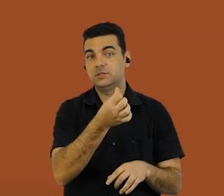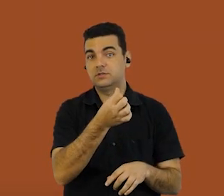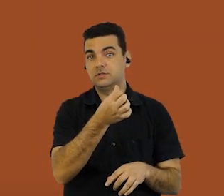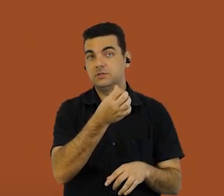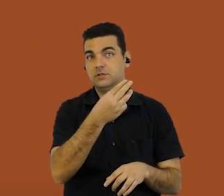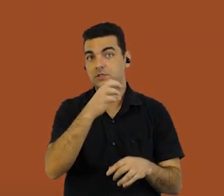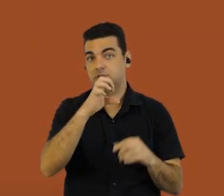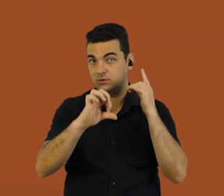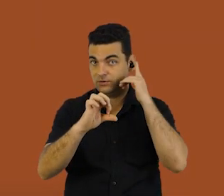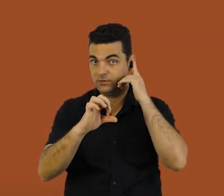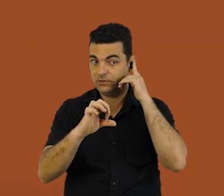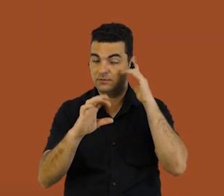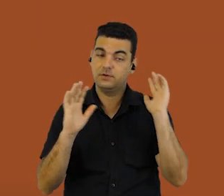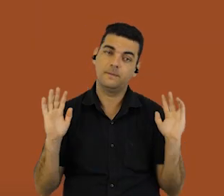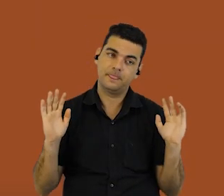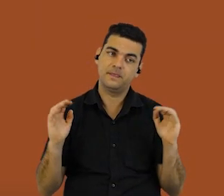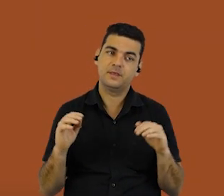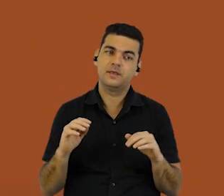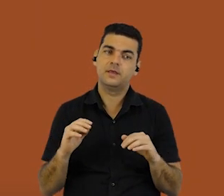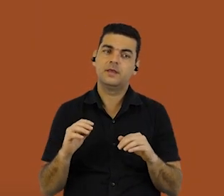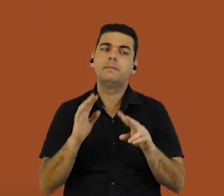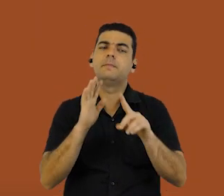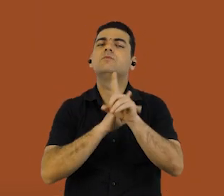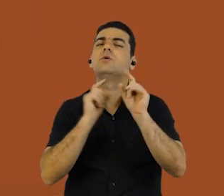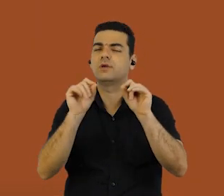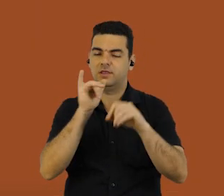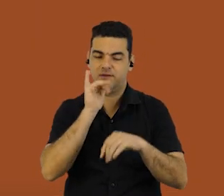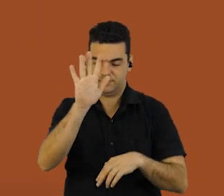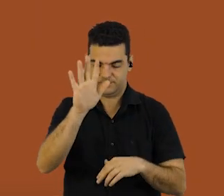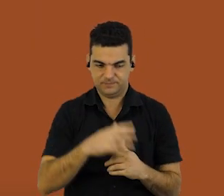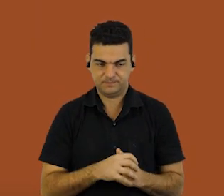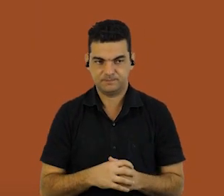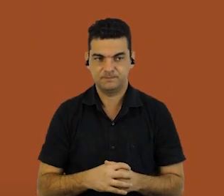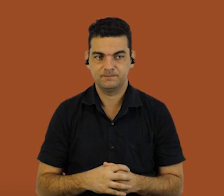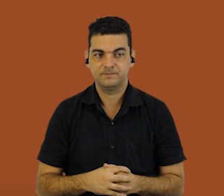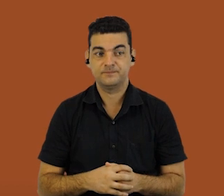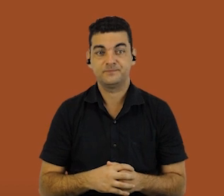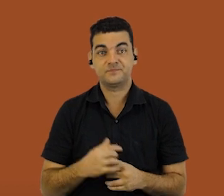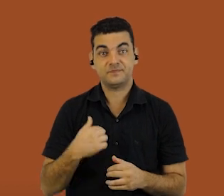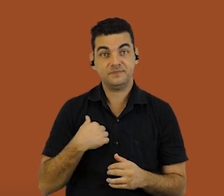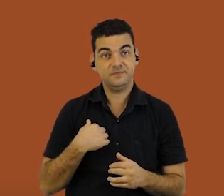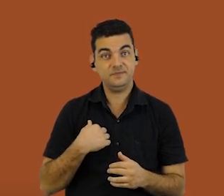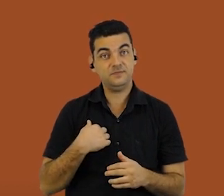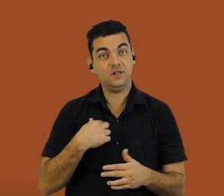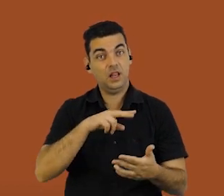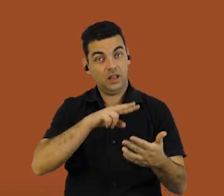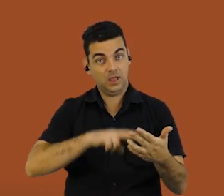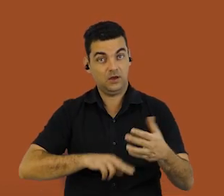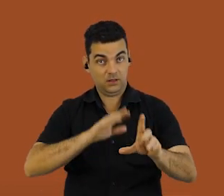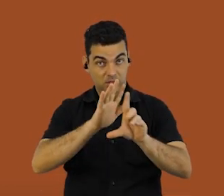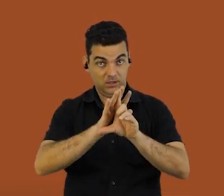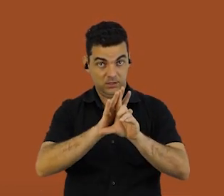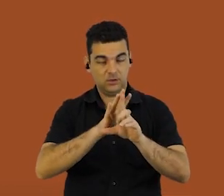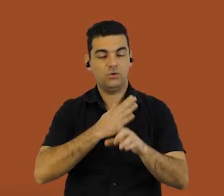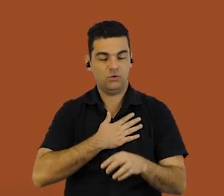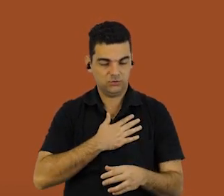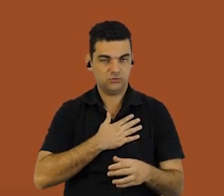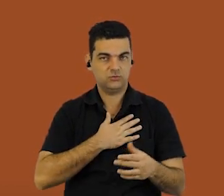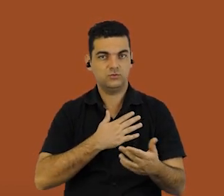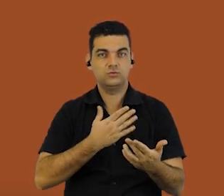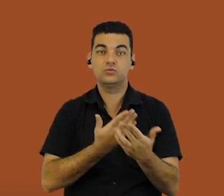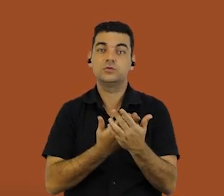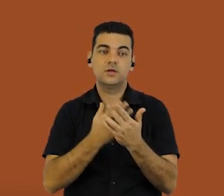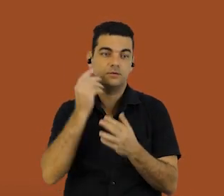Na verdade, essa pergunta eu sempre falo assim. Eu tenho lido muito sobre a lei, né?